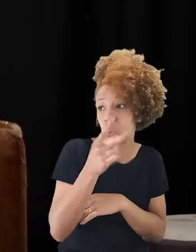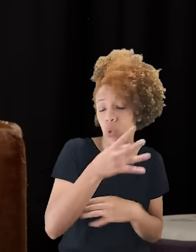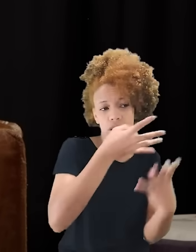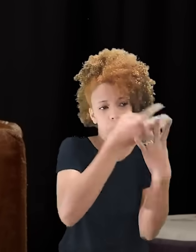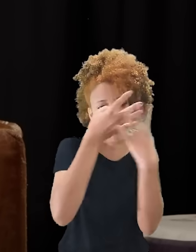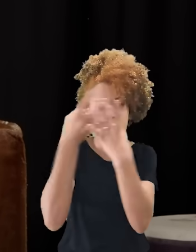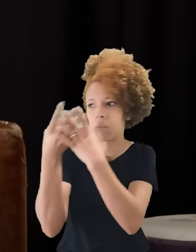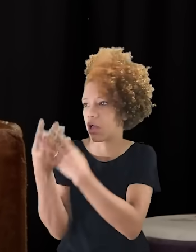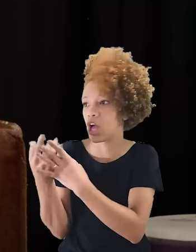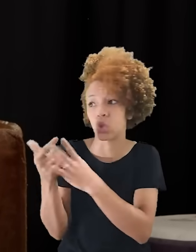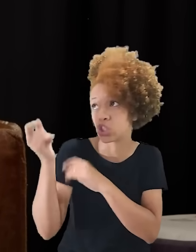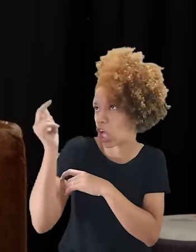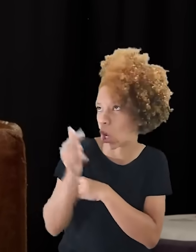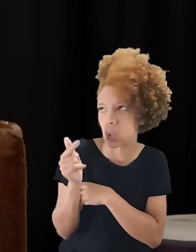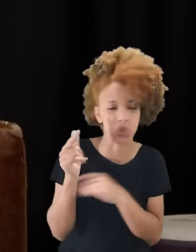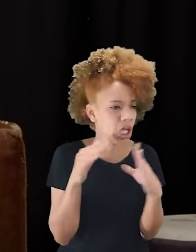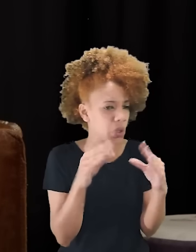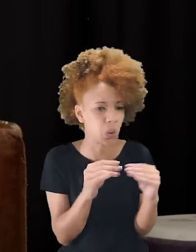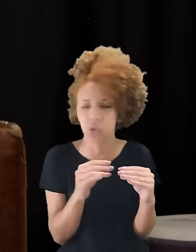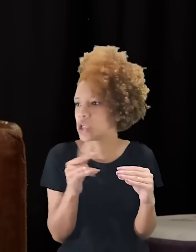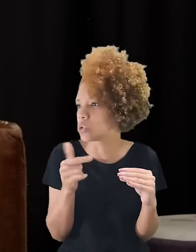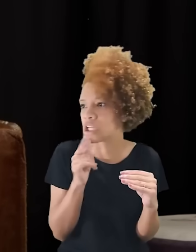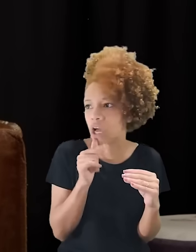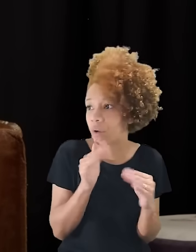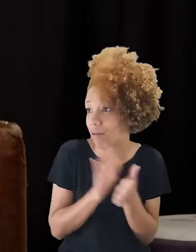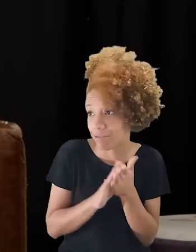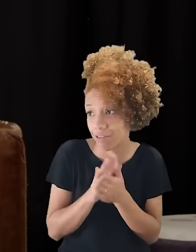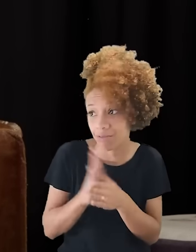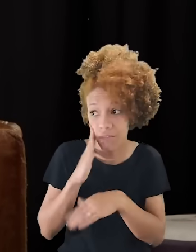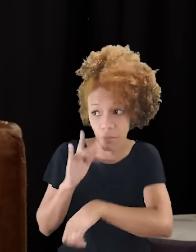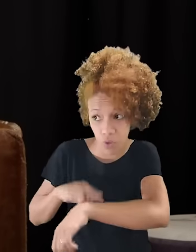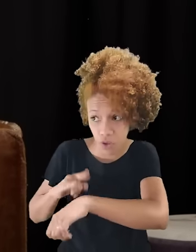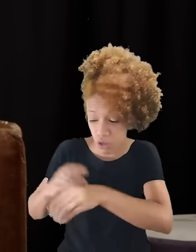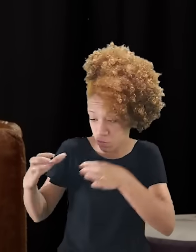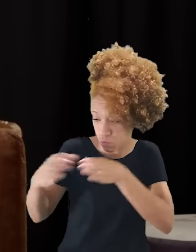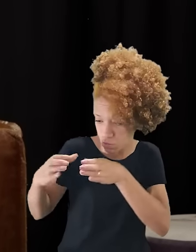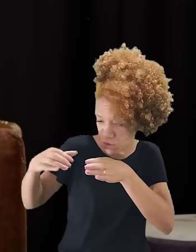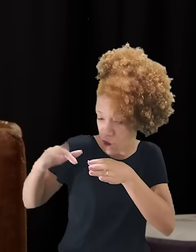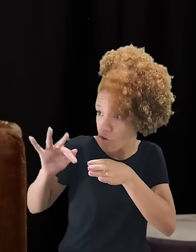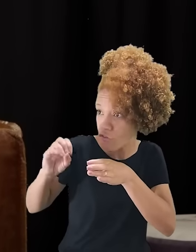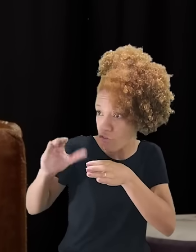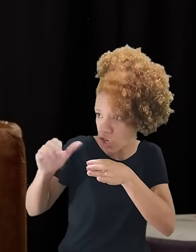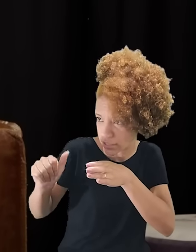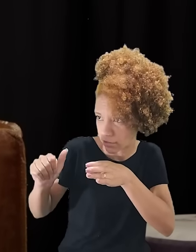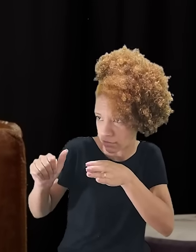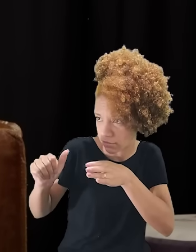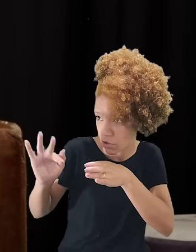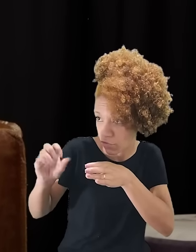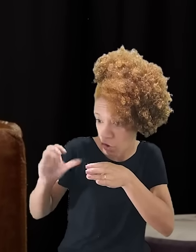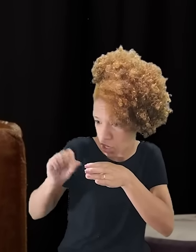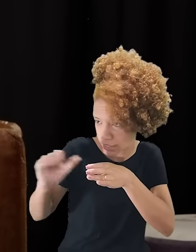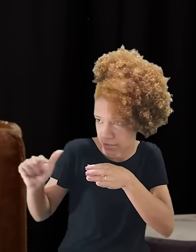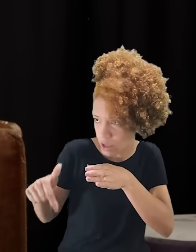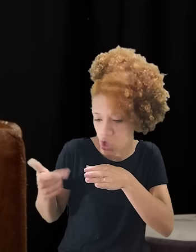12 celas não tinha luz do dia não tinha água não tinha Sabe o que que era o banheiro uma fossa no chão beir era uma